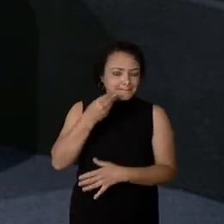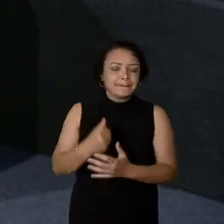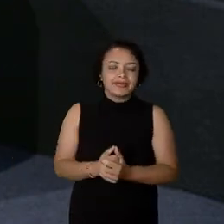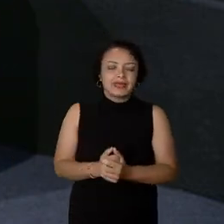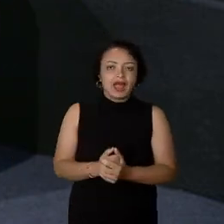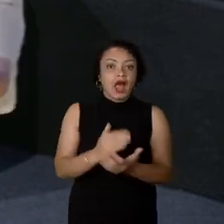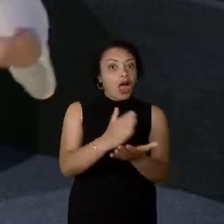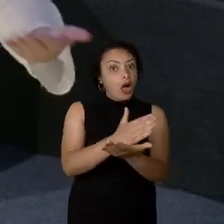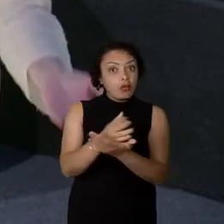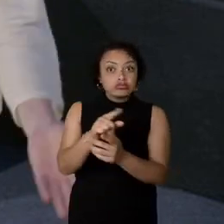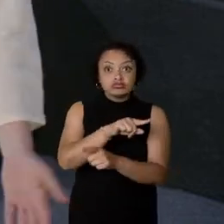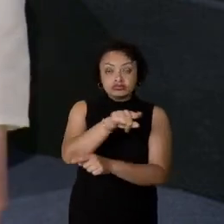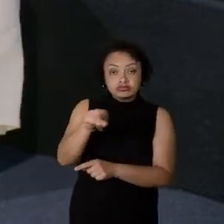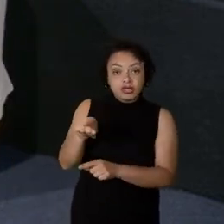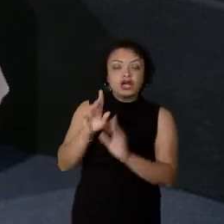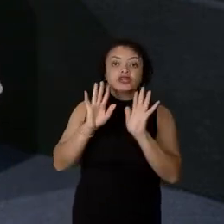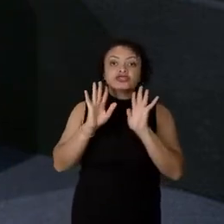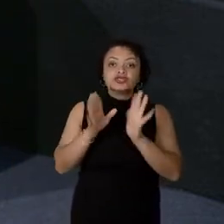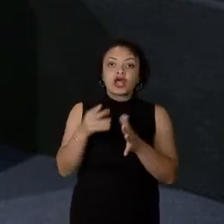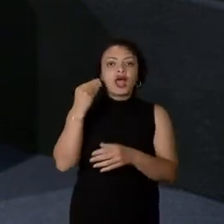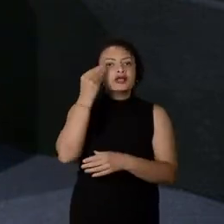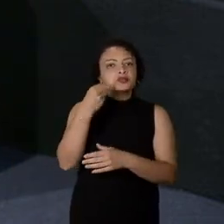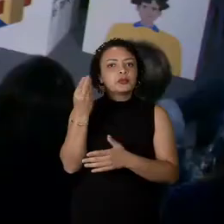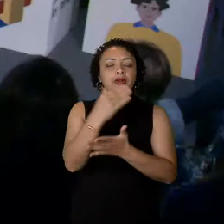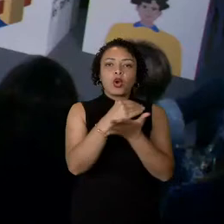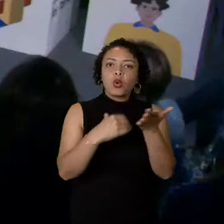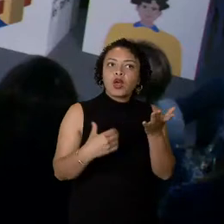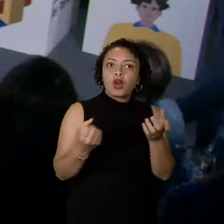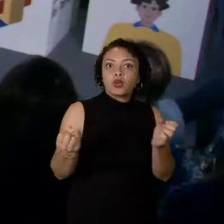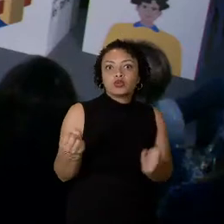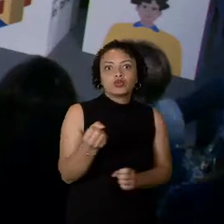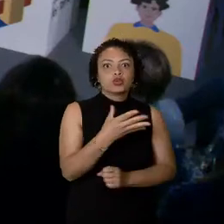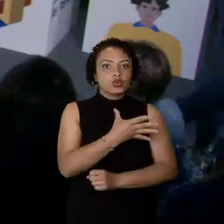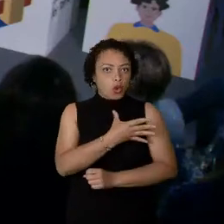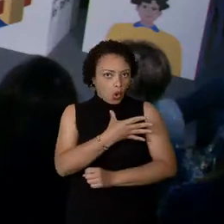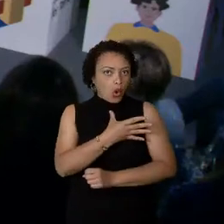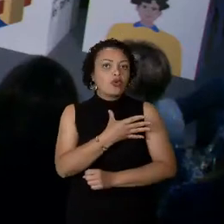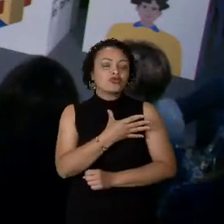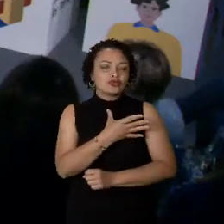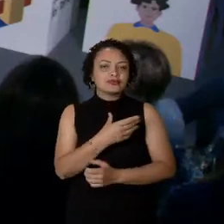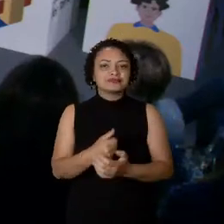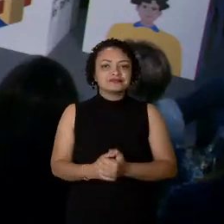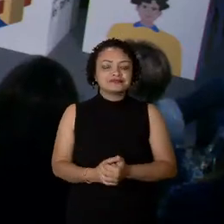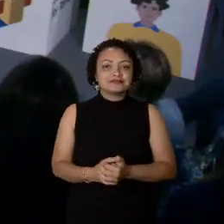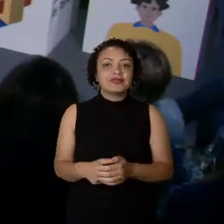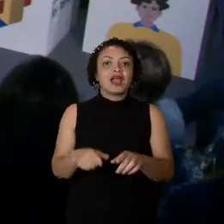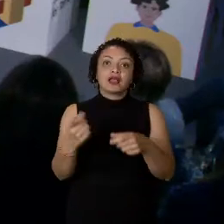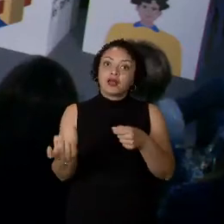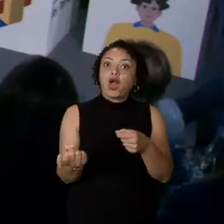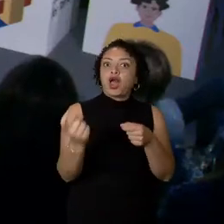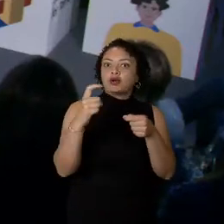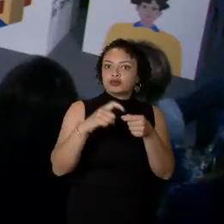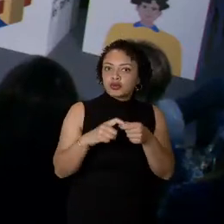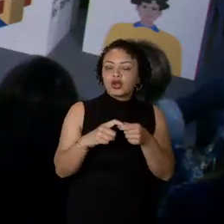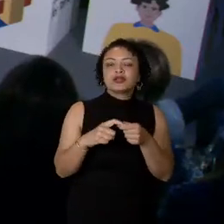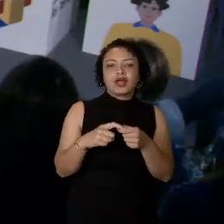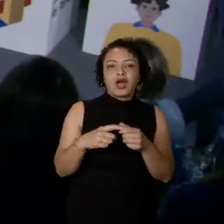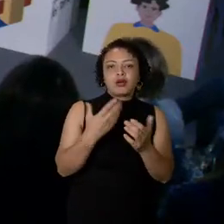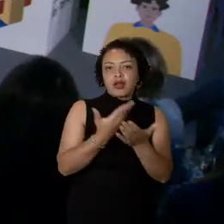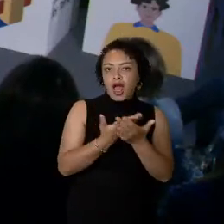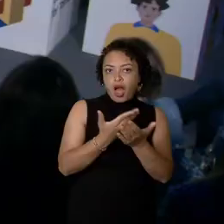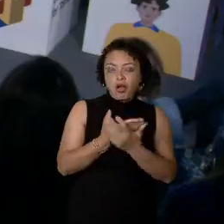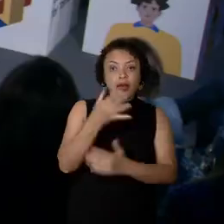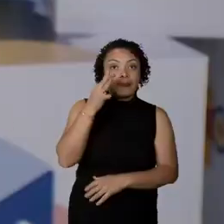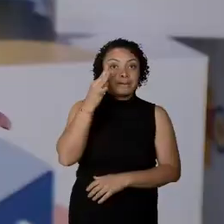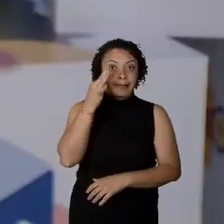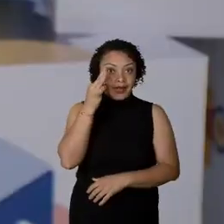puderam experimentar um outro currículo com o novo ensino médio, né, retornaram de vez às aulas